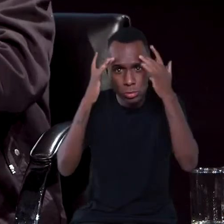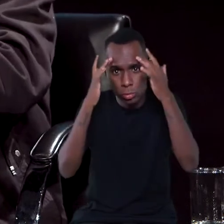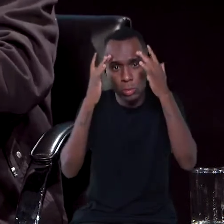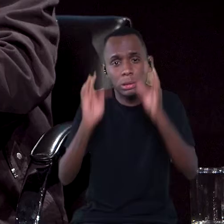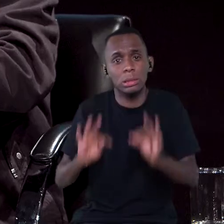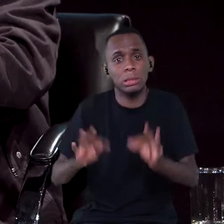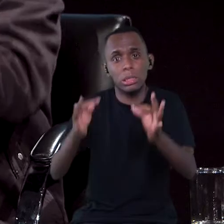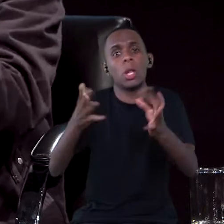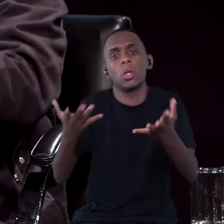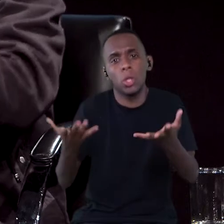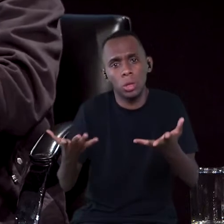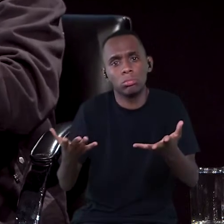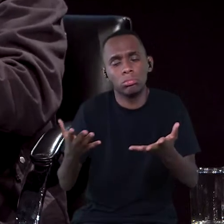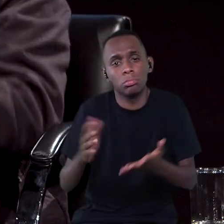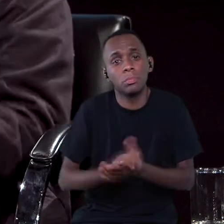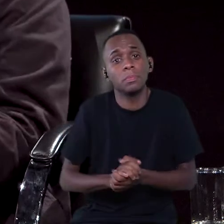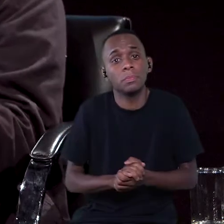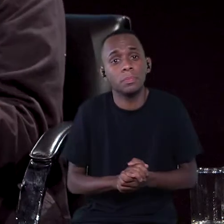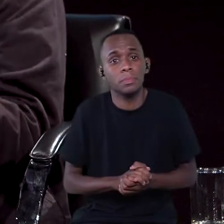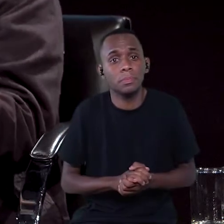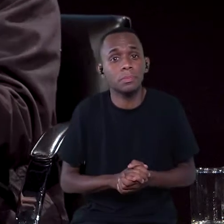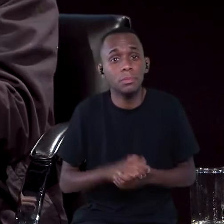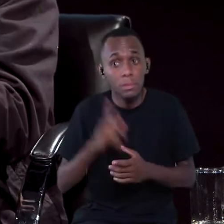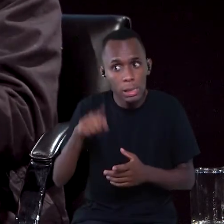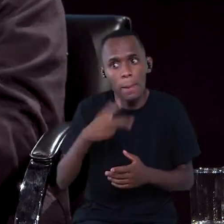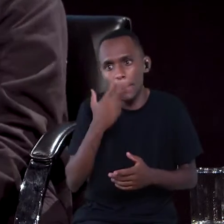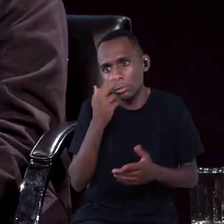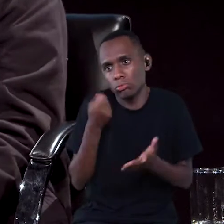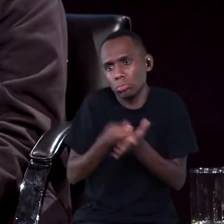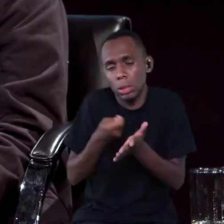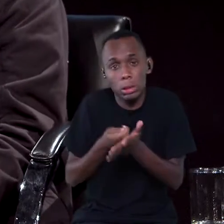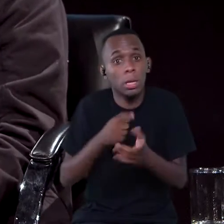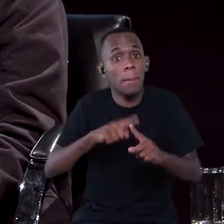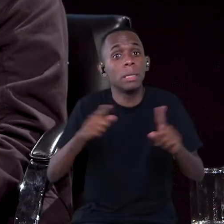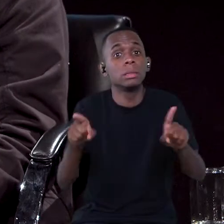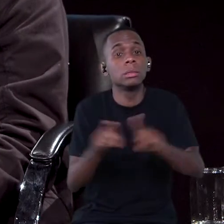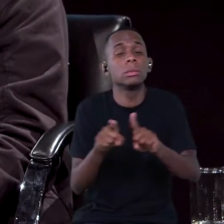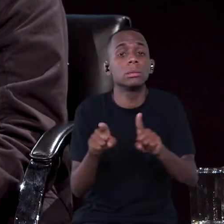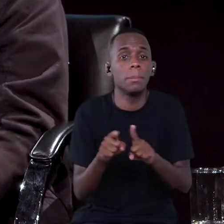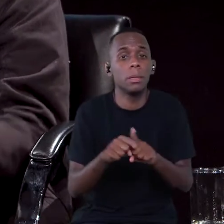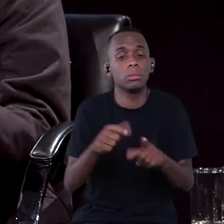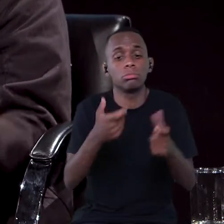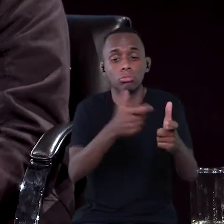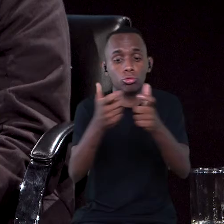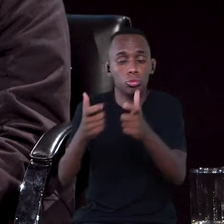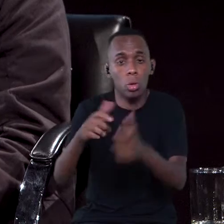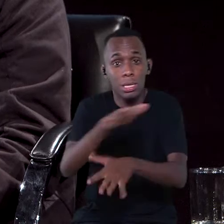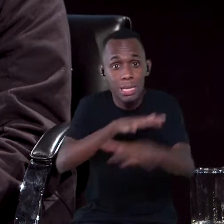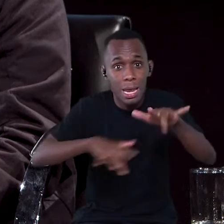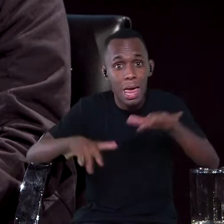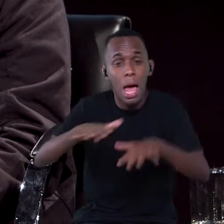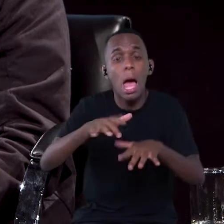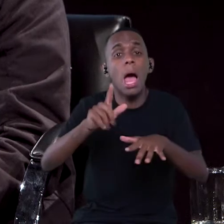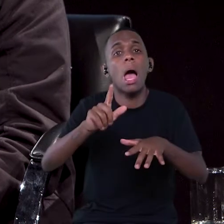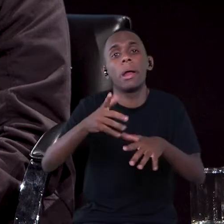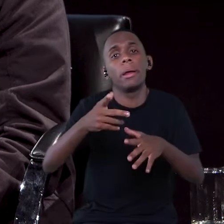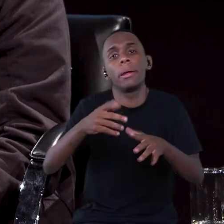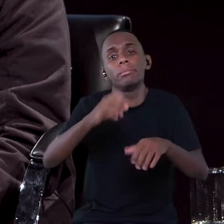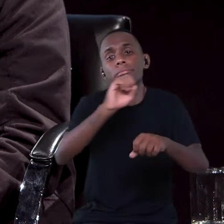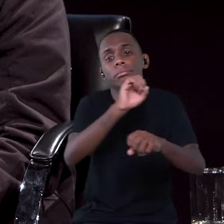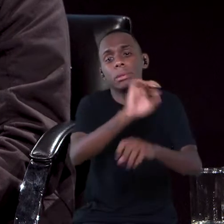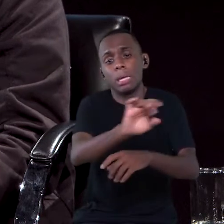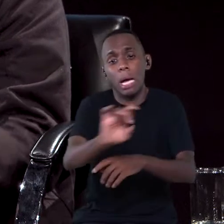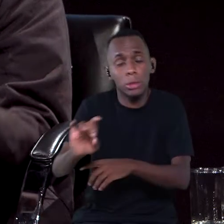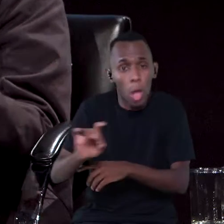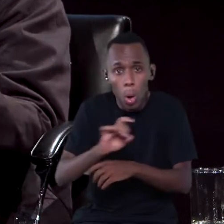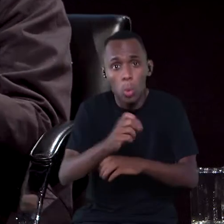da técnica, né, há uma inversão, né, então há uma exigência aí, e, ao mesmo tempo, essas áreas, por sua própria natureza,